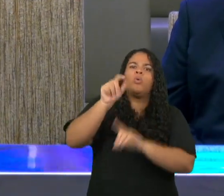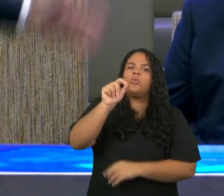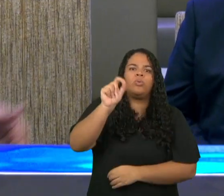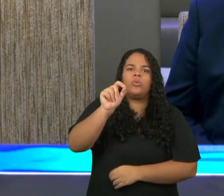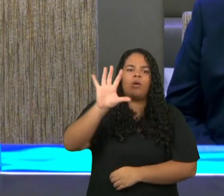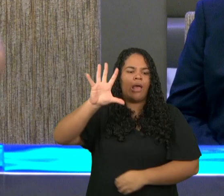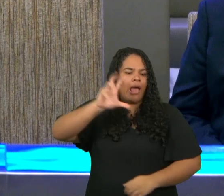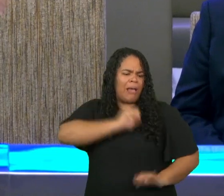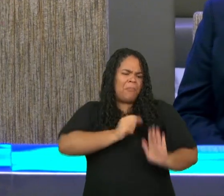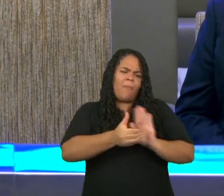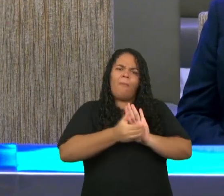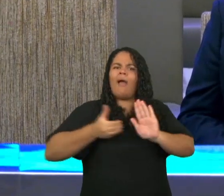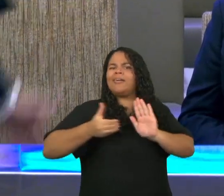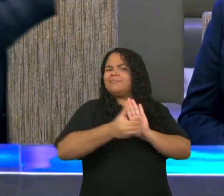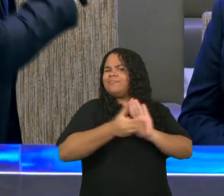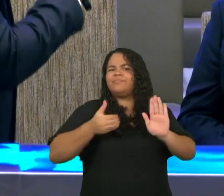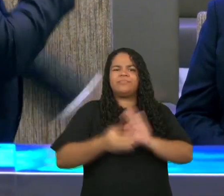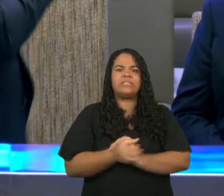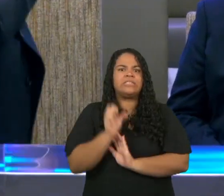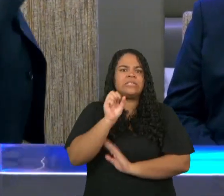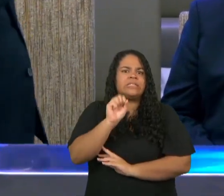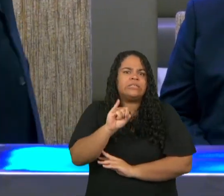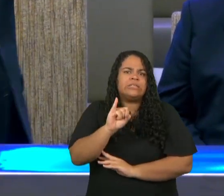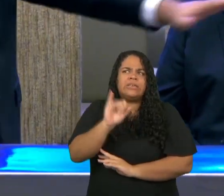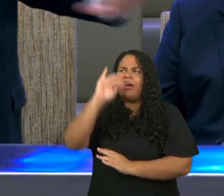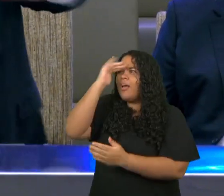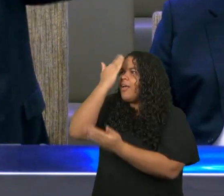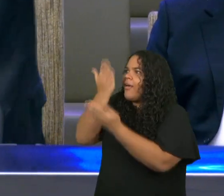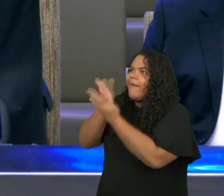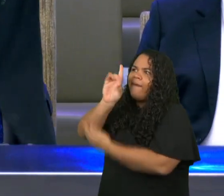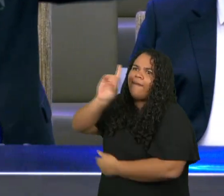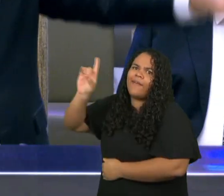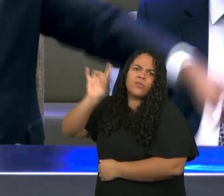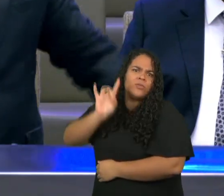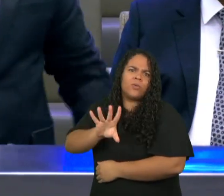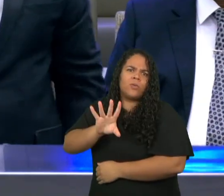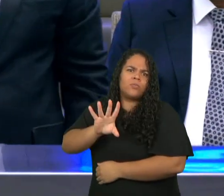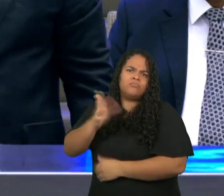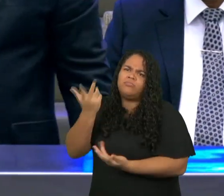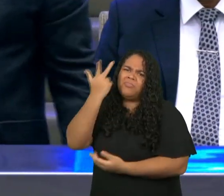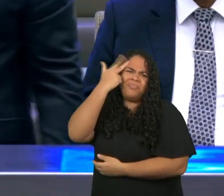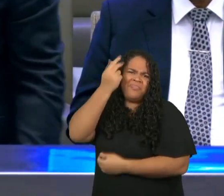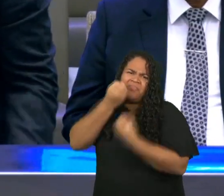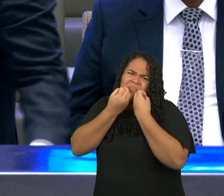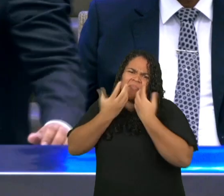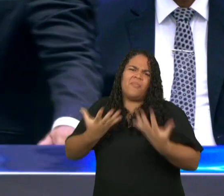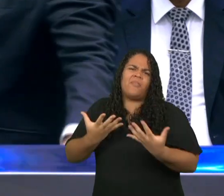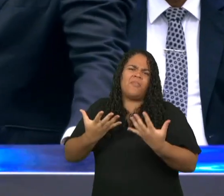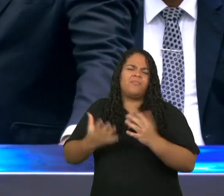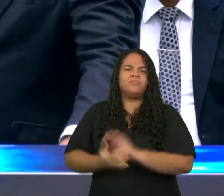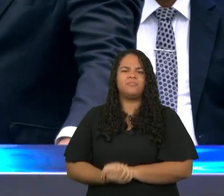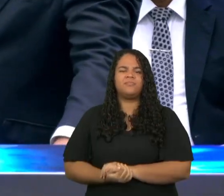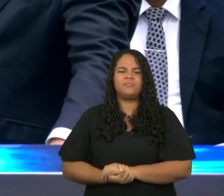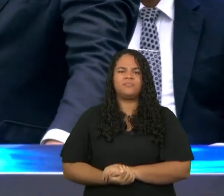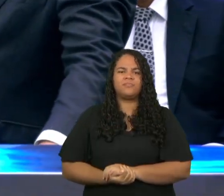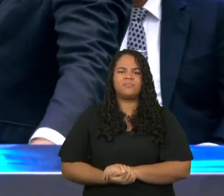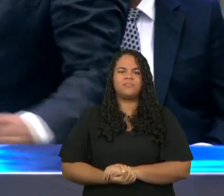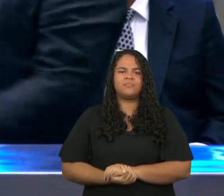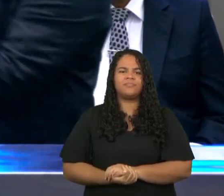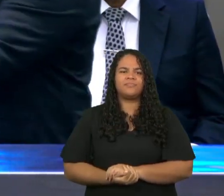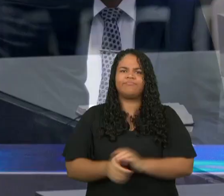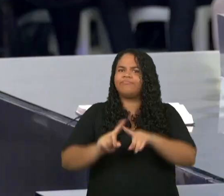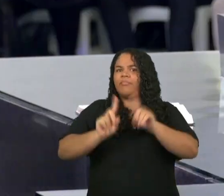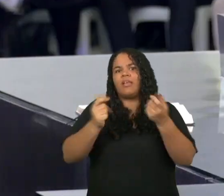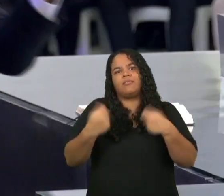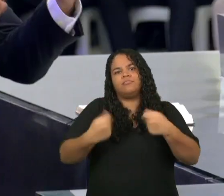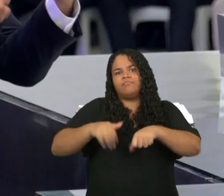feliz da vida. Se você só crê em Deus, está bom demais. Tem um negócio comigo. Como é, pastor? É. A